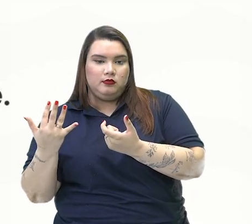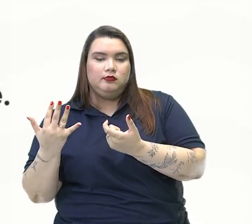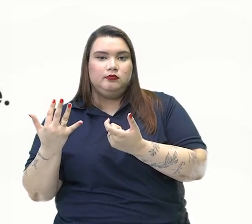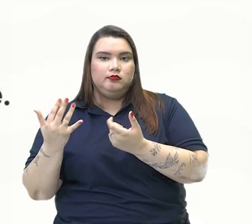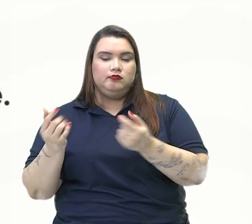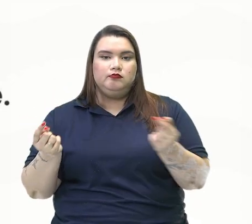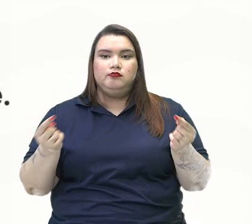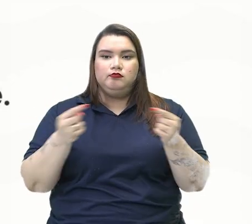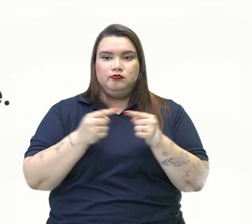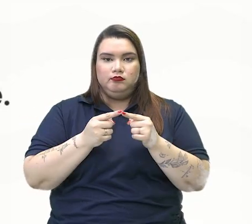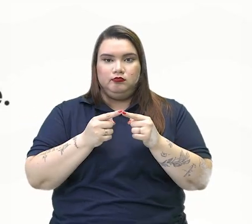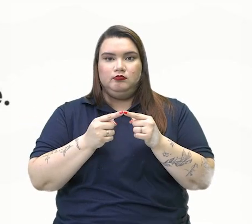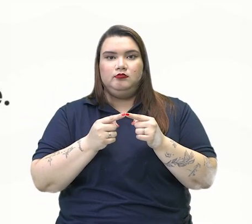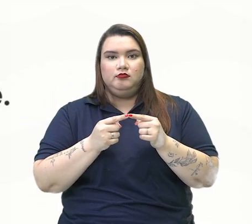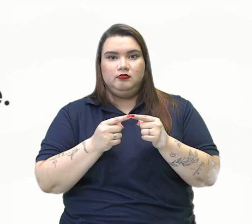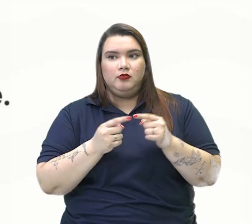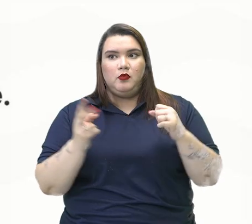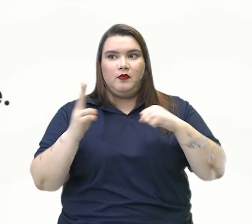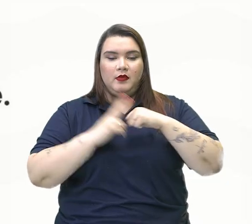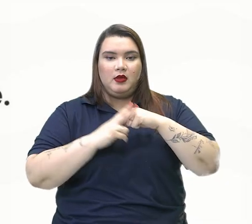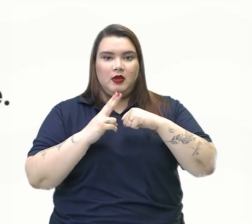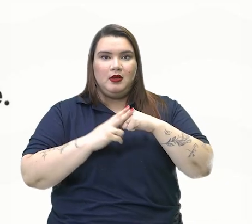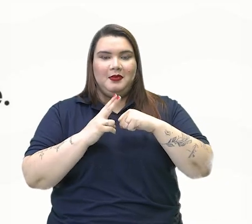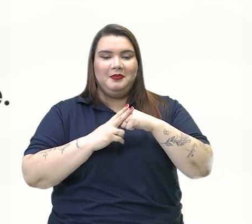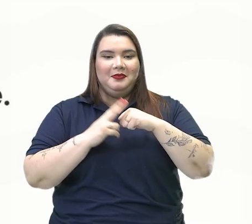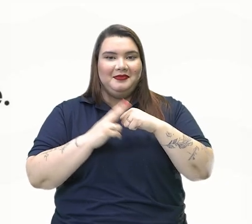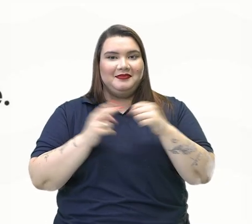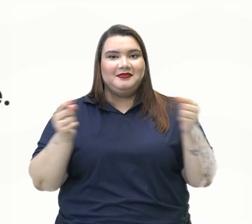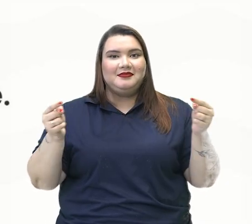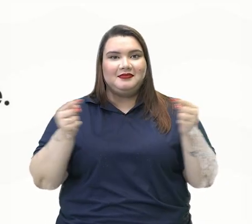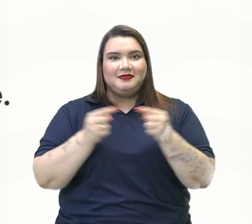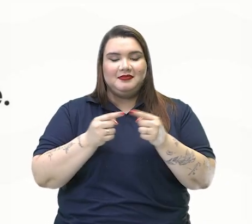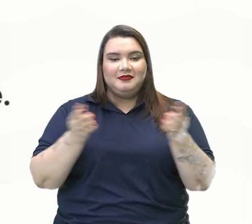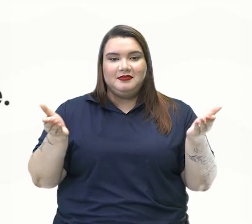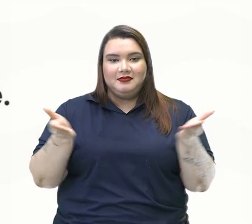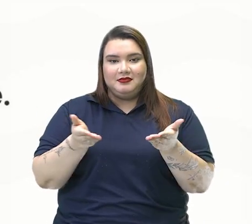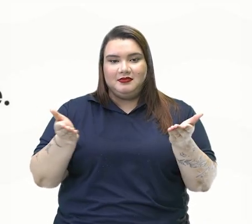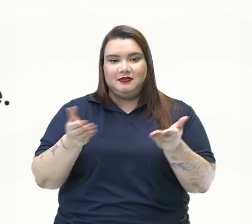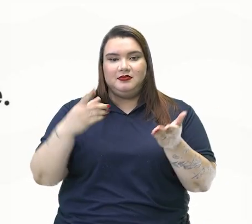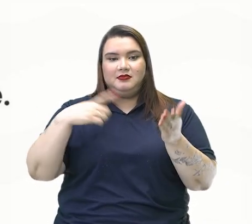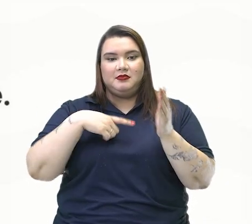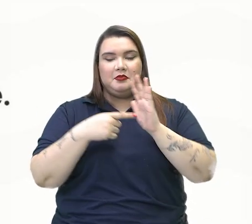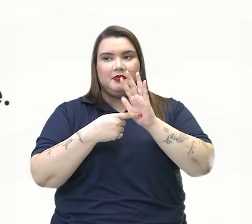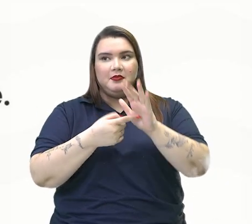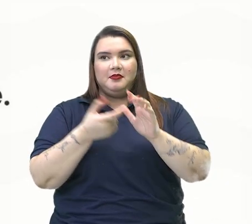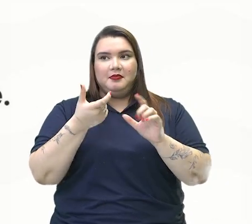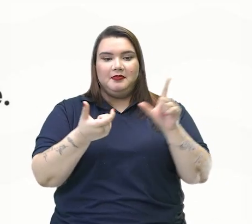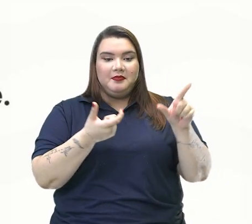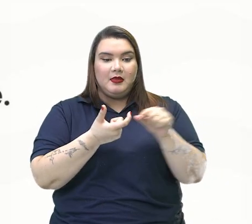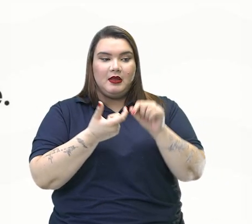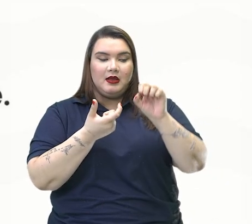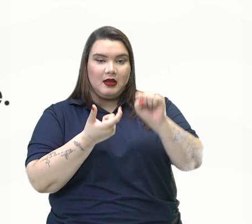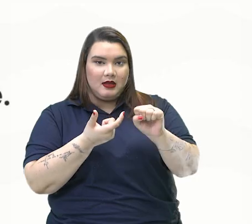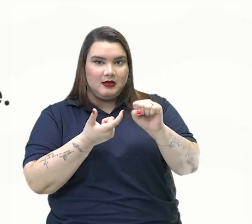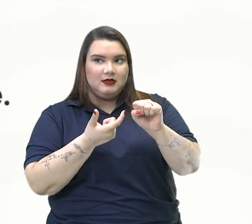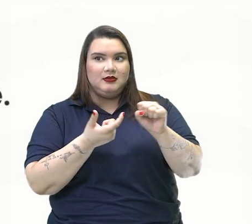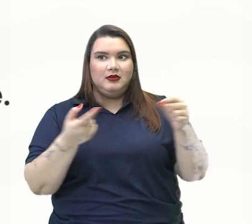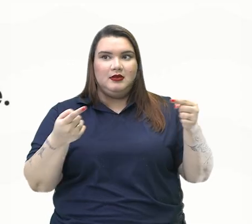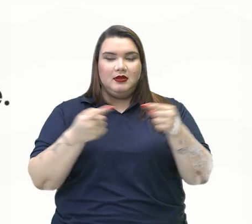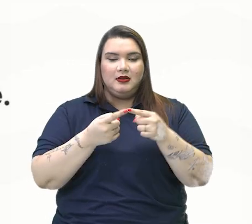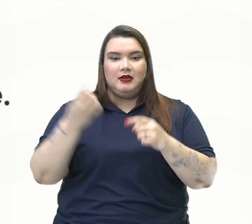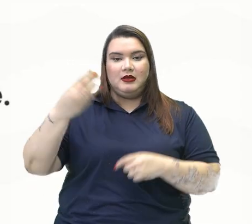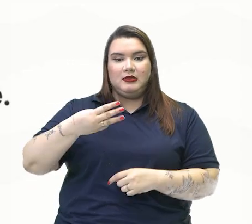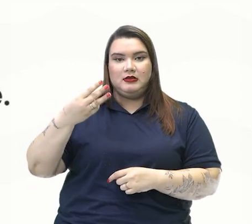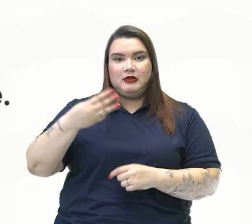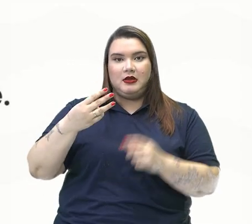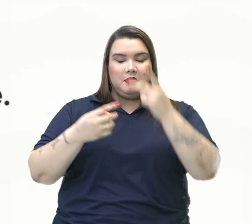nós conjugamos um verbo no presente, que ele vai ser acrescido de S, né, conjugado com terceira pessoa do singular, como é o